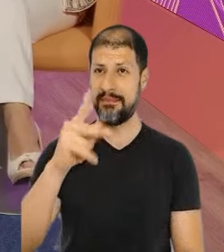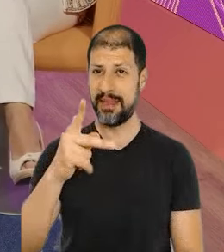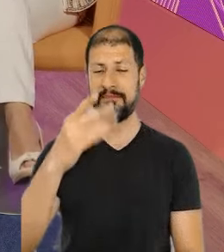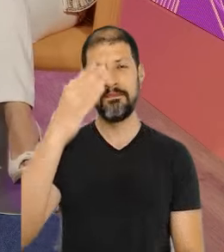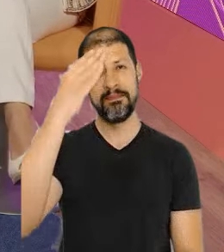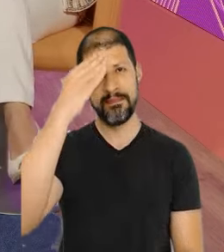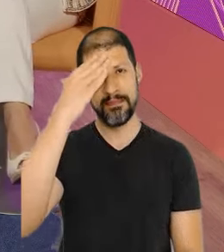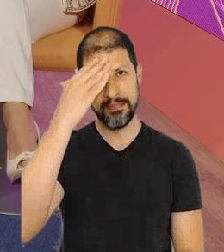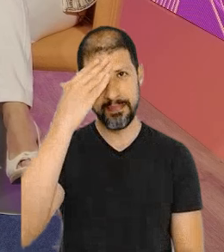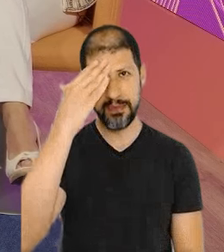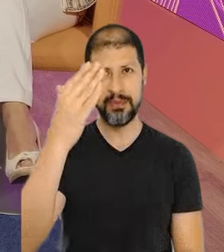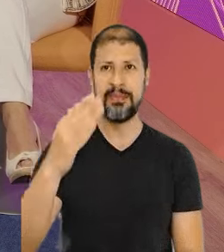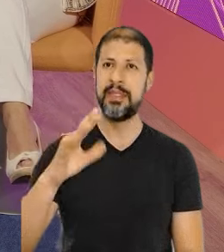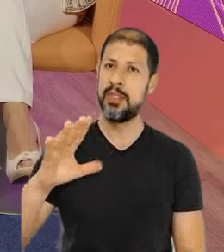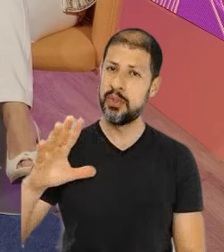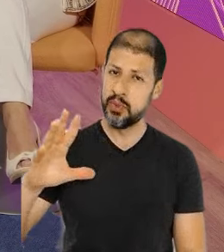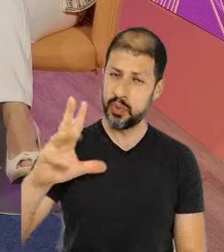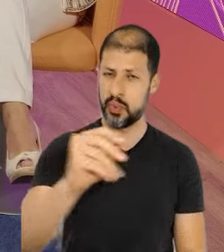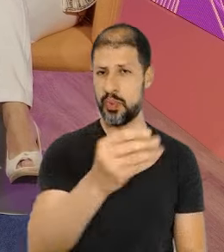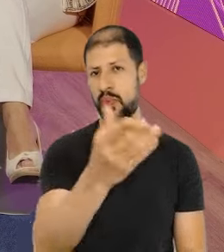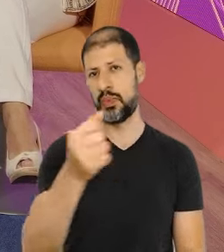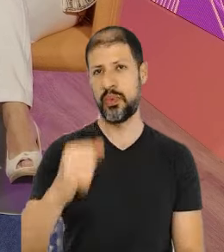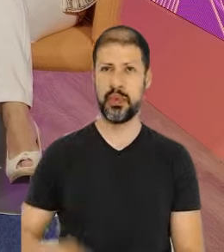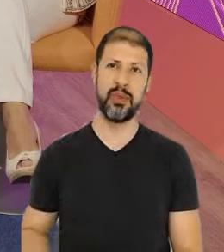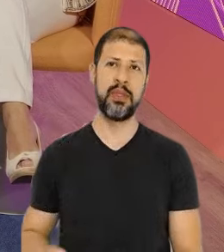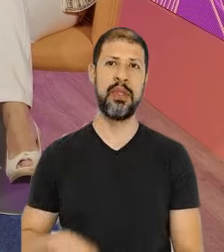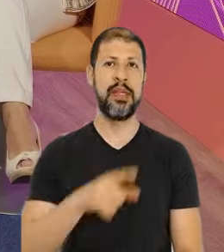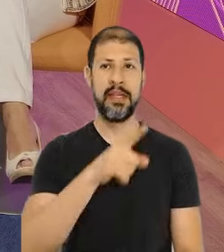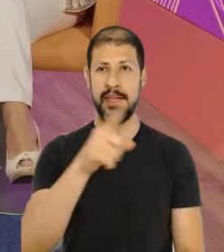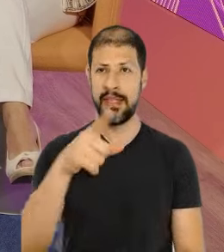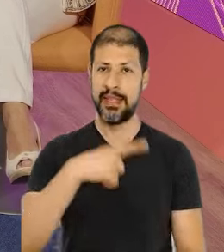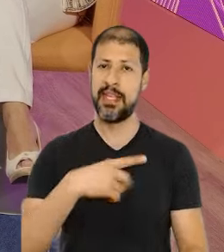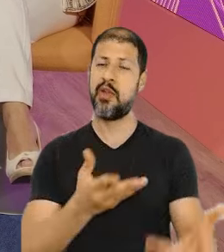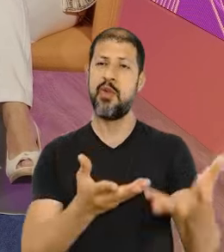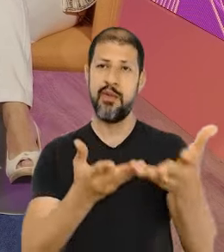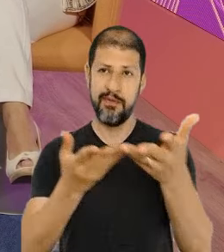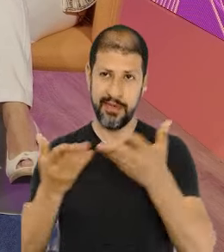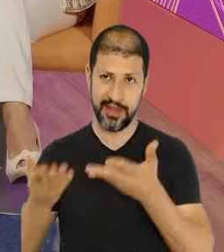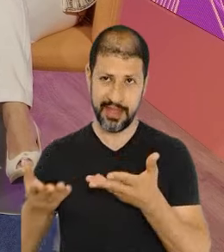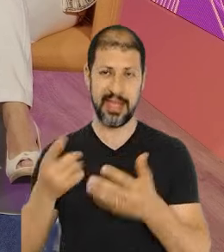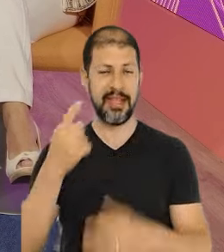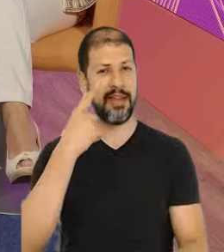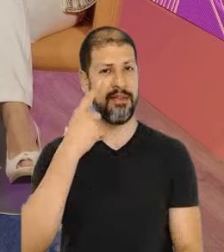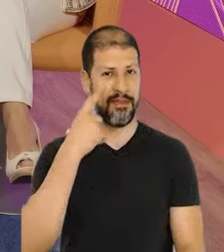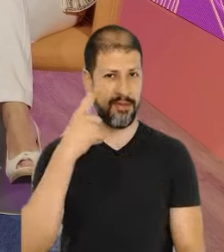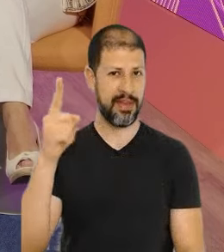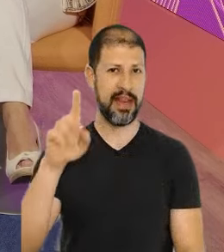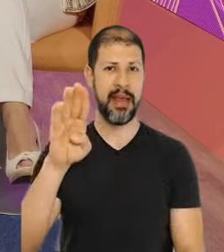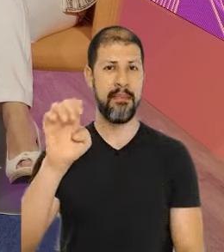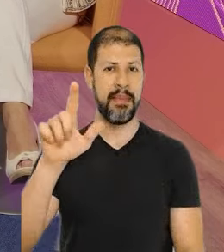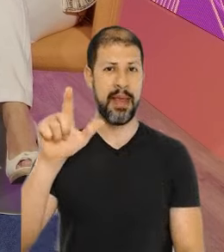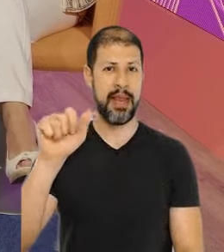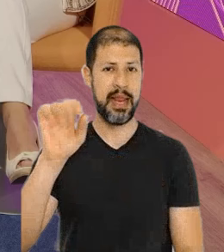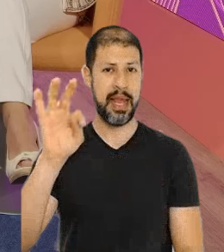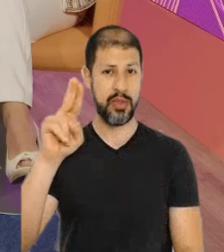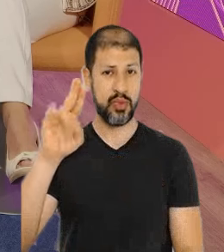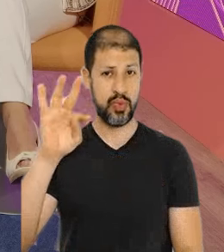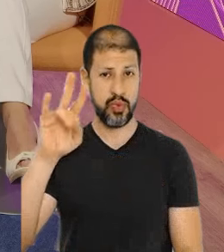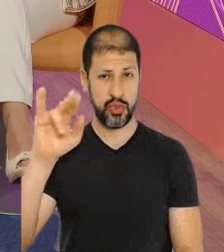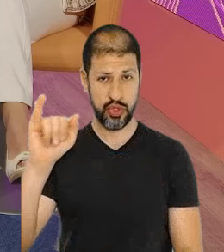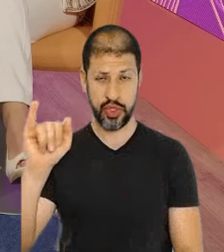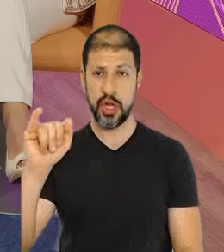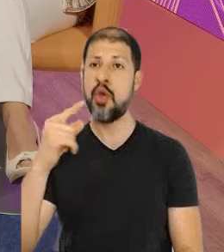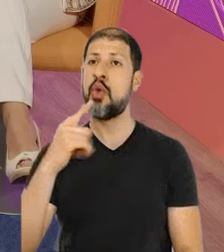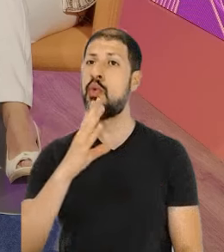obrigado todos vocês você tá convidado aá per vai lá conhecer